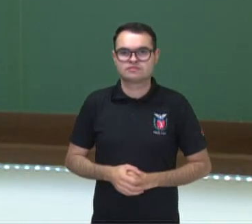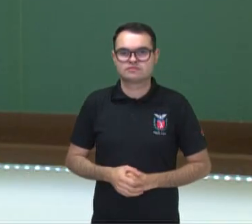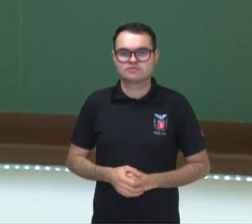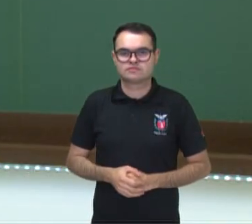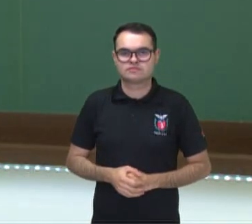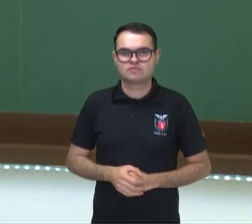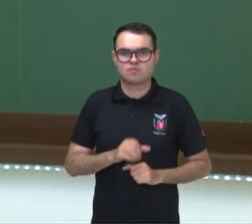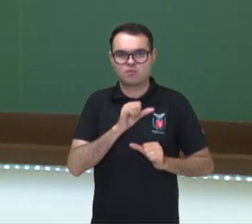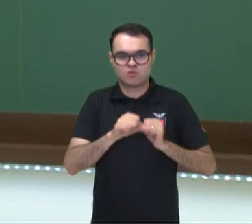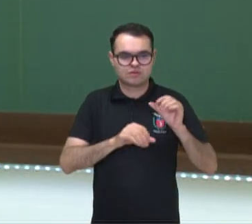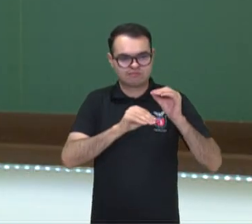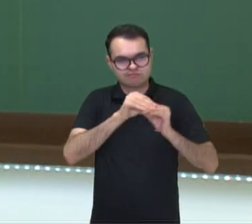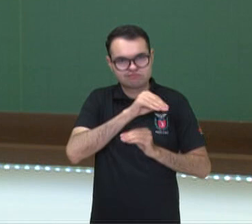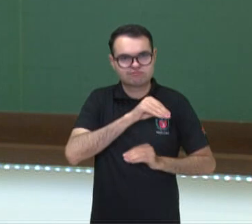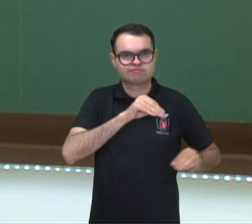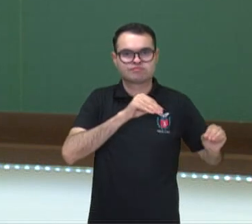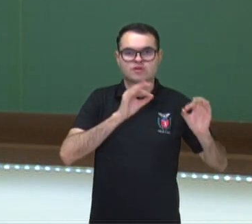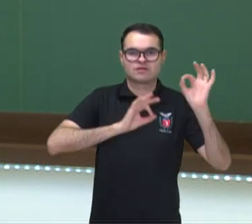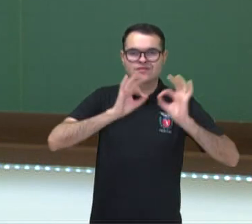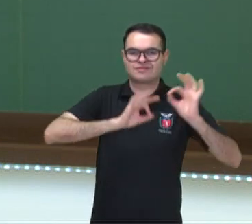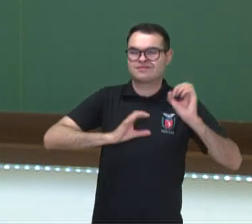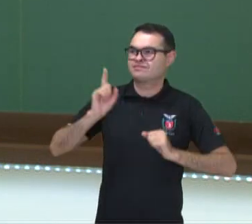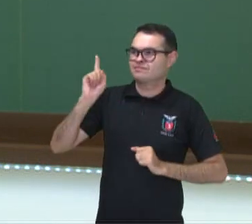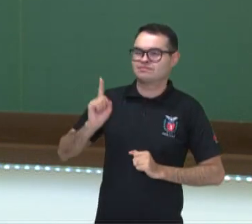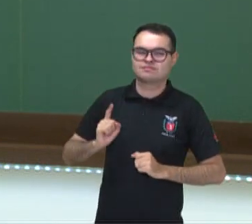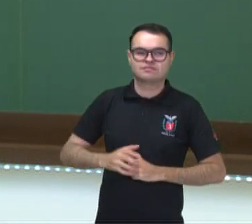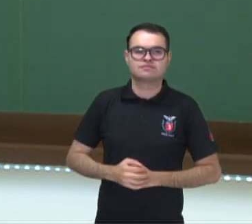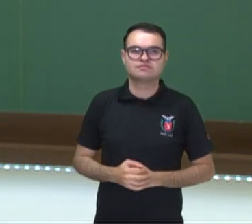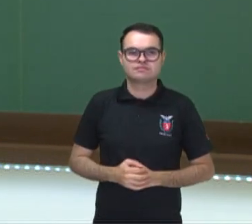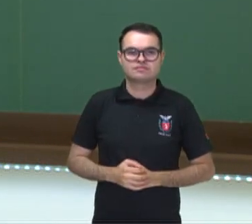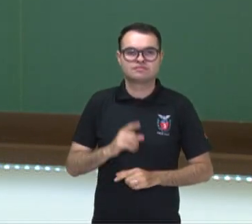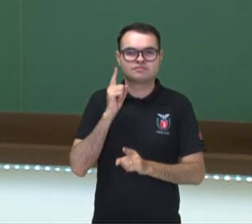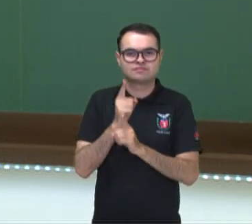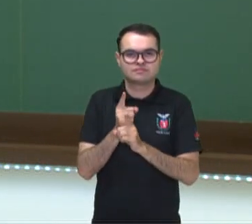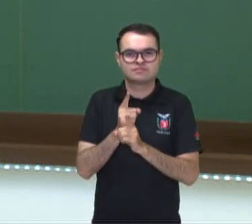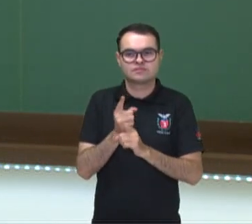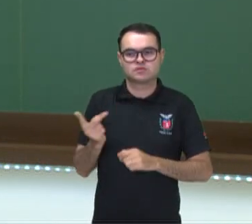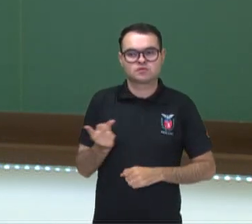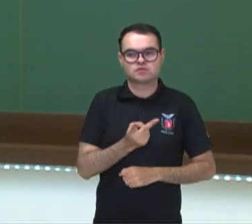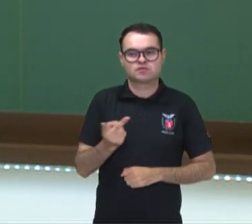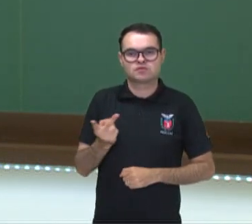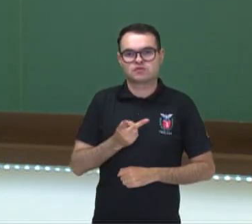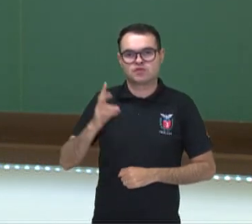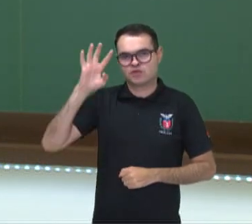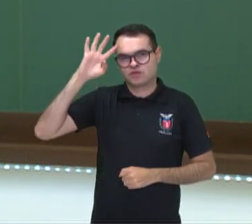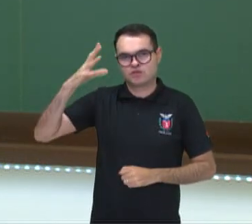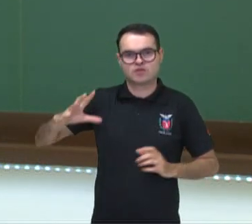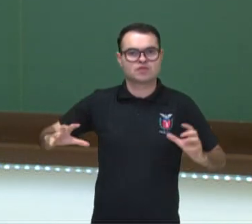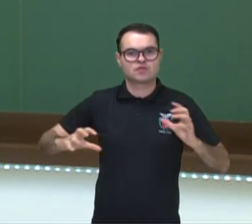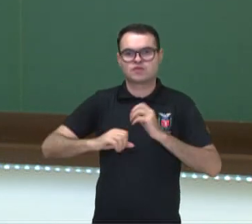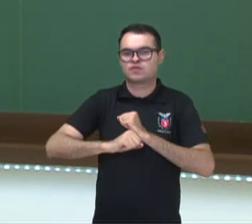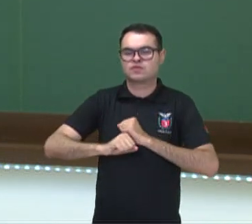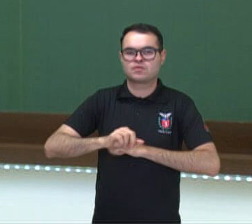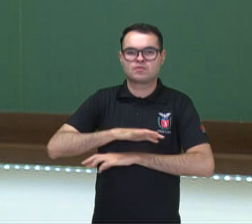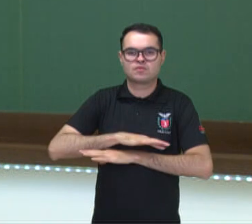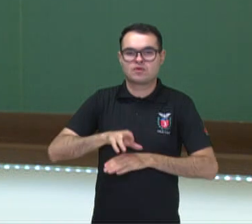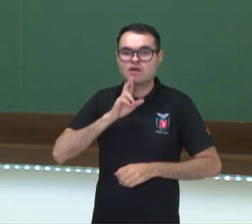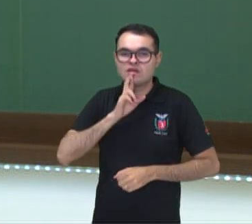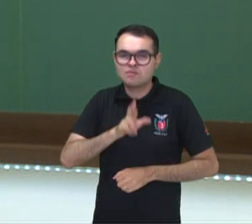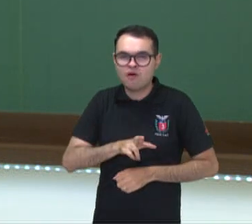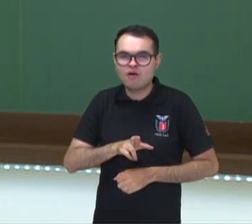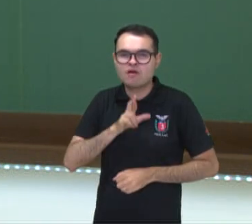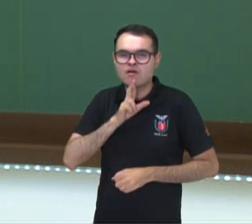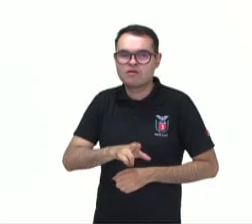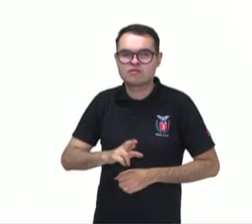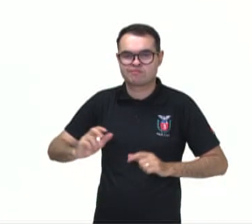passa menos 5, 2 passa dividindo. Encontramos a solução da nossa equação, do nosso problema lá, ó.